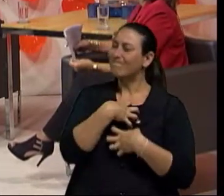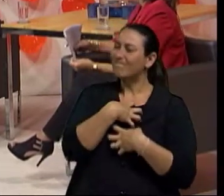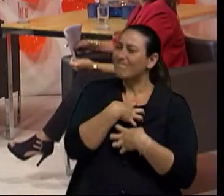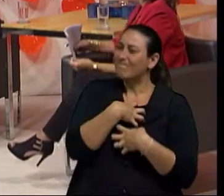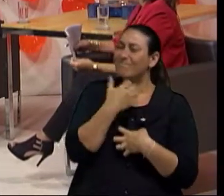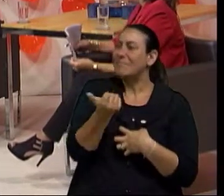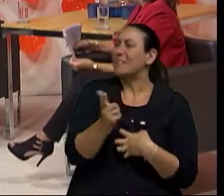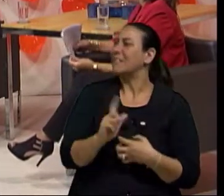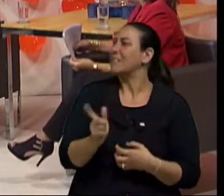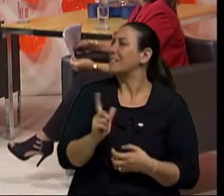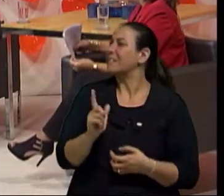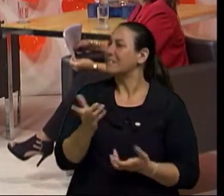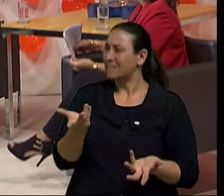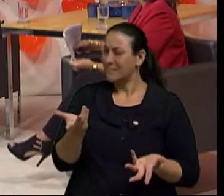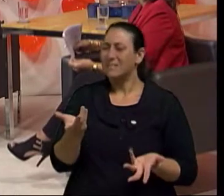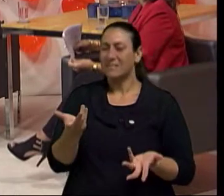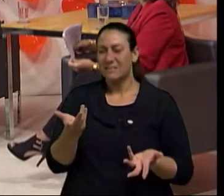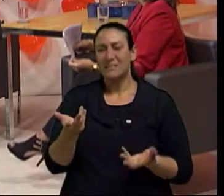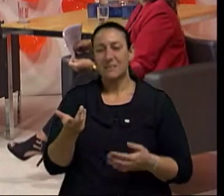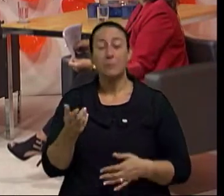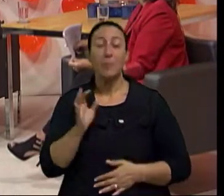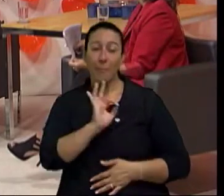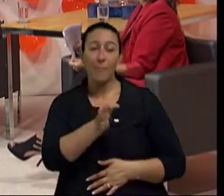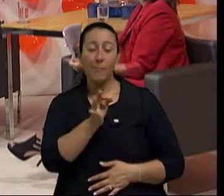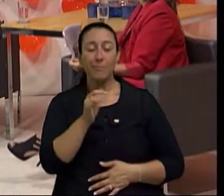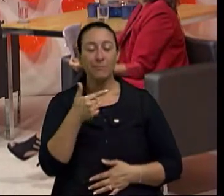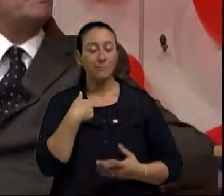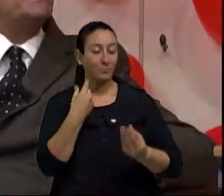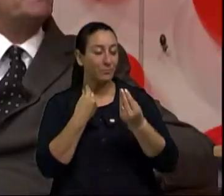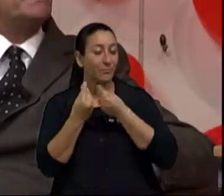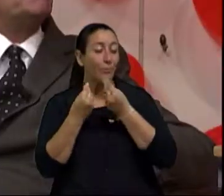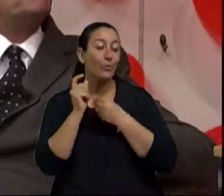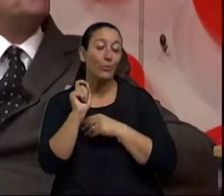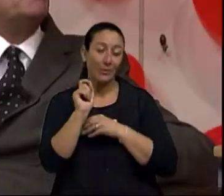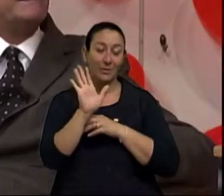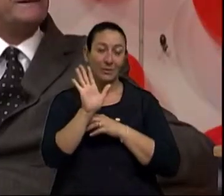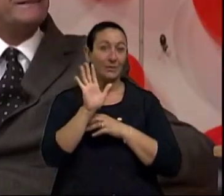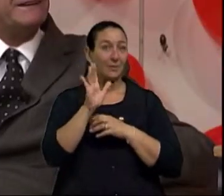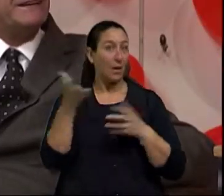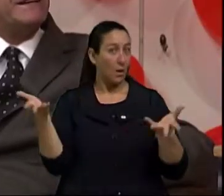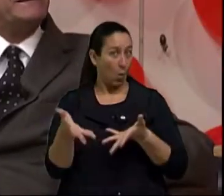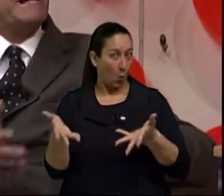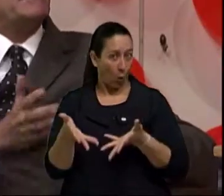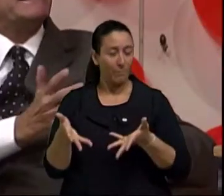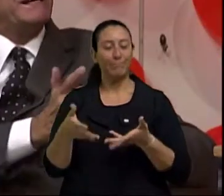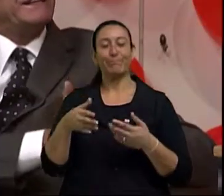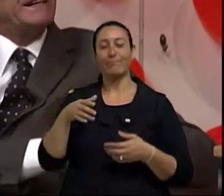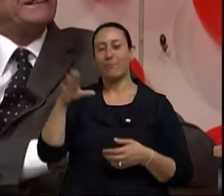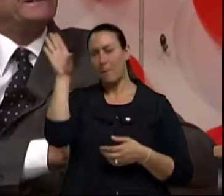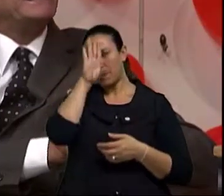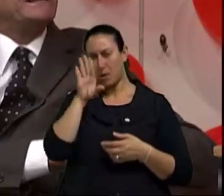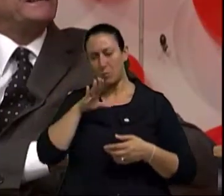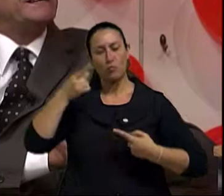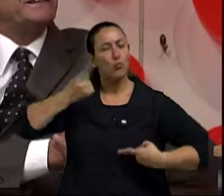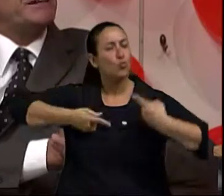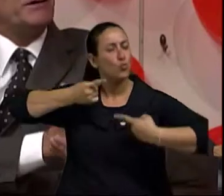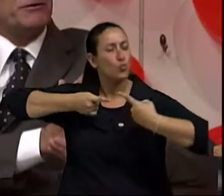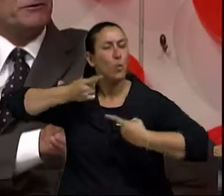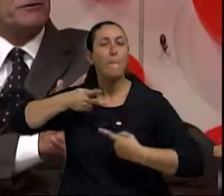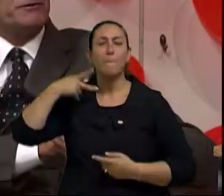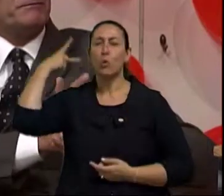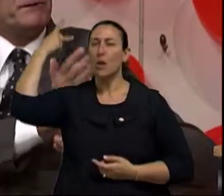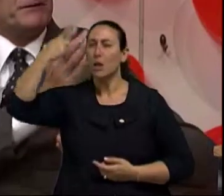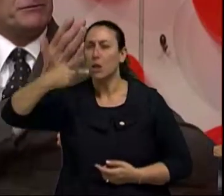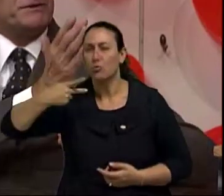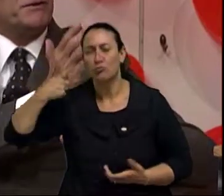tem um comentário meu, Isabel. A partir do momento, não é que as políticas públicas taxam essa idade de 60, na